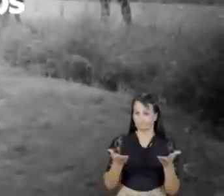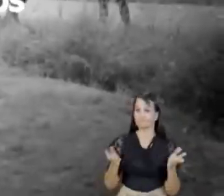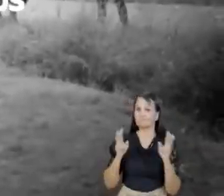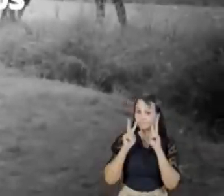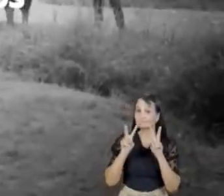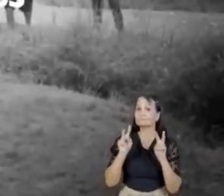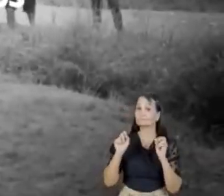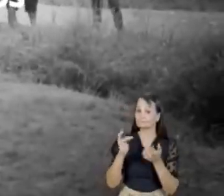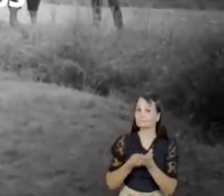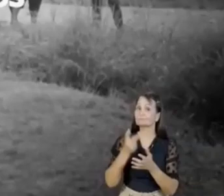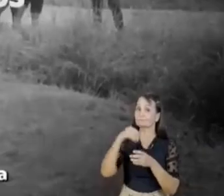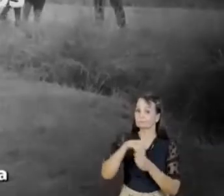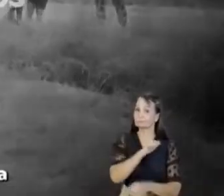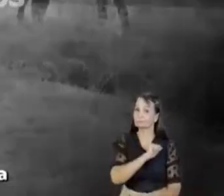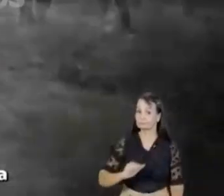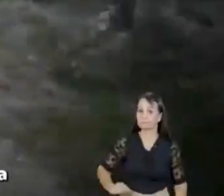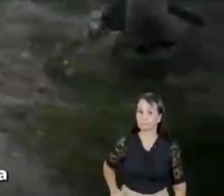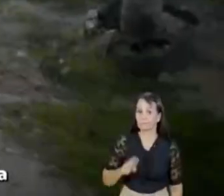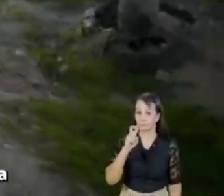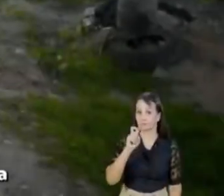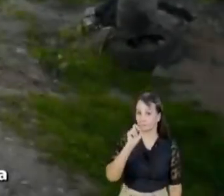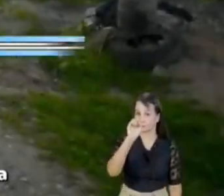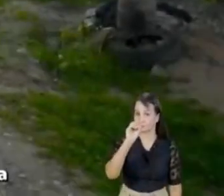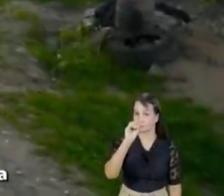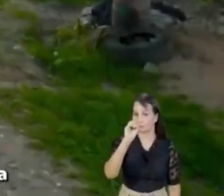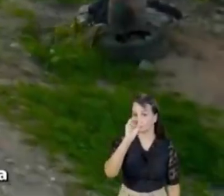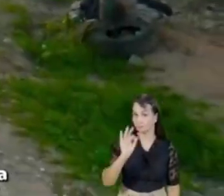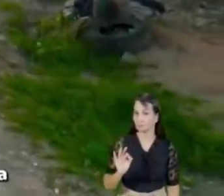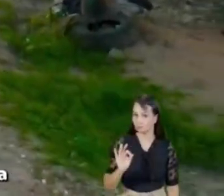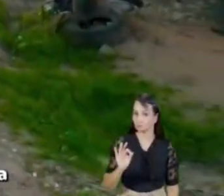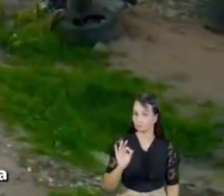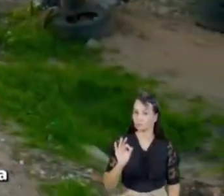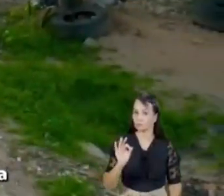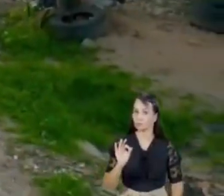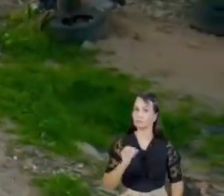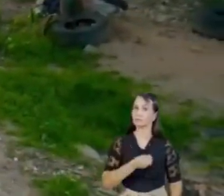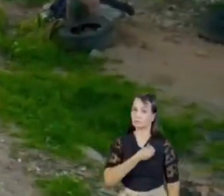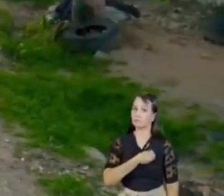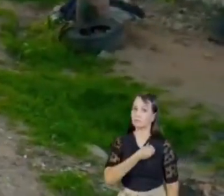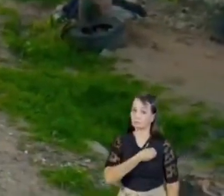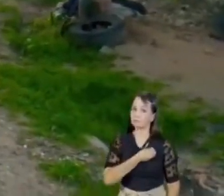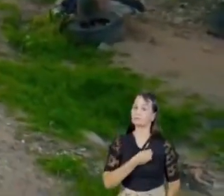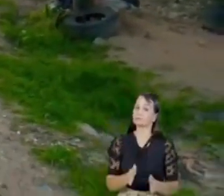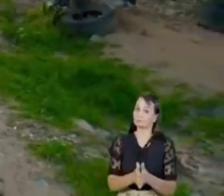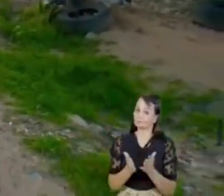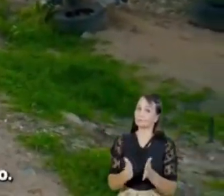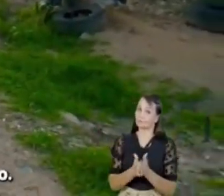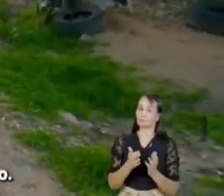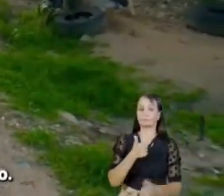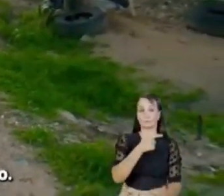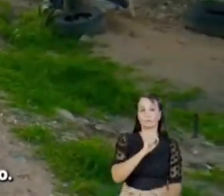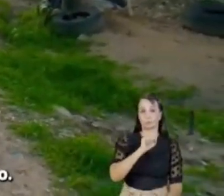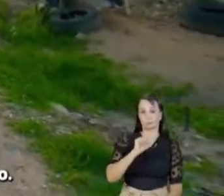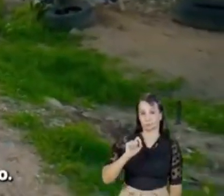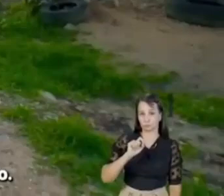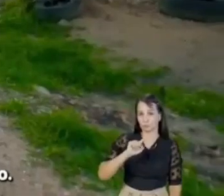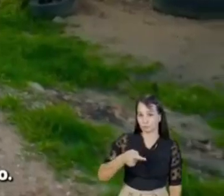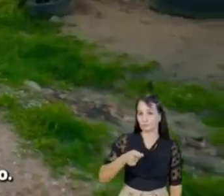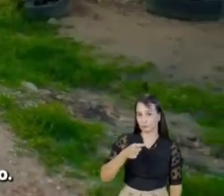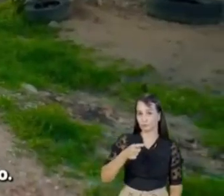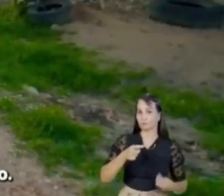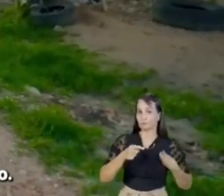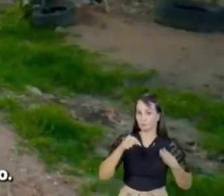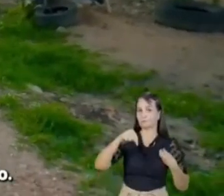Essa é a realidade de Ananindeua. Quase metade das pessoas ainda vivem na pobreza e na extrema pobreza. São mais de 200